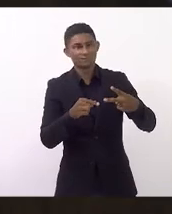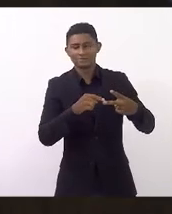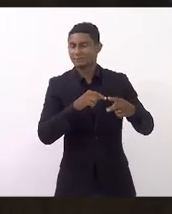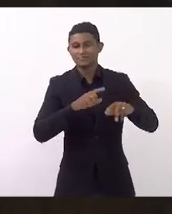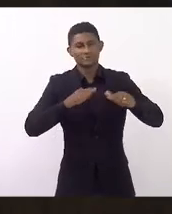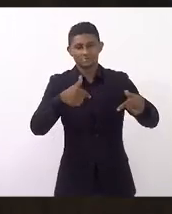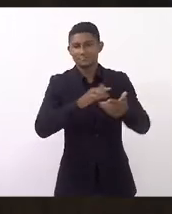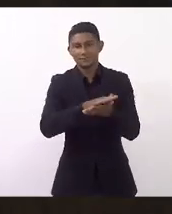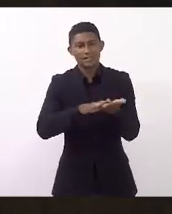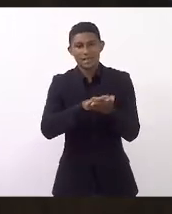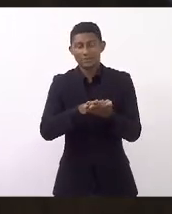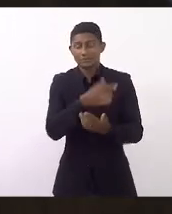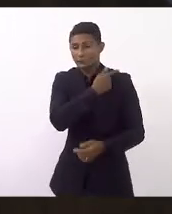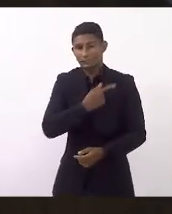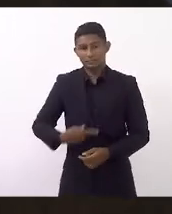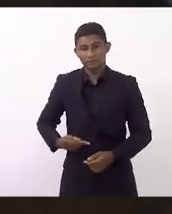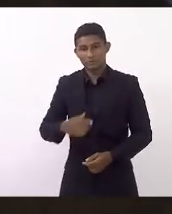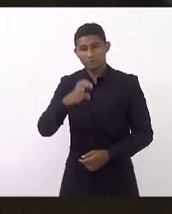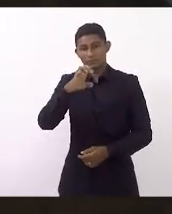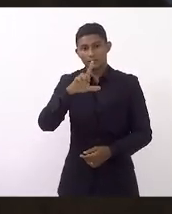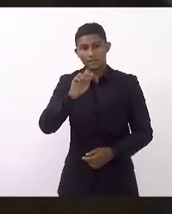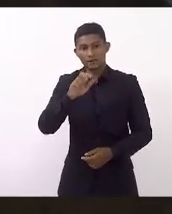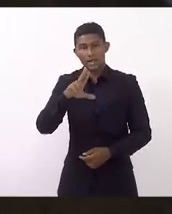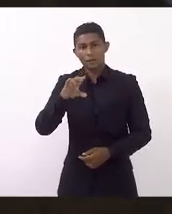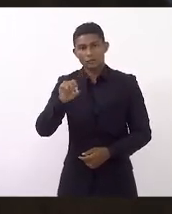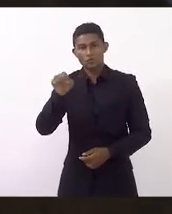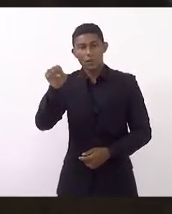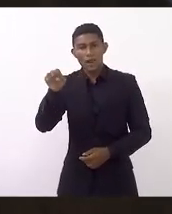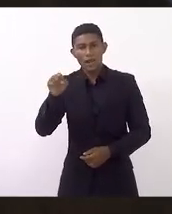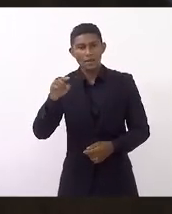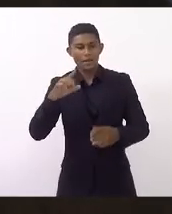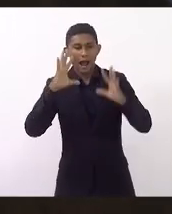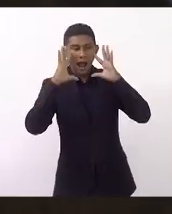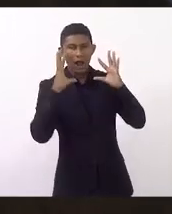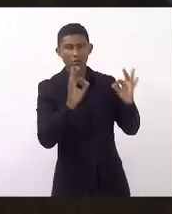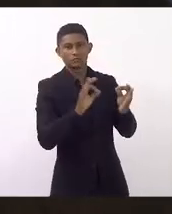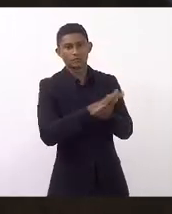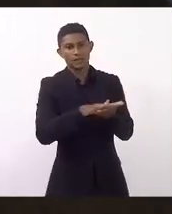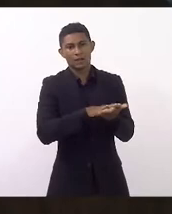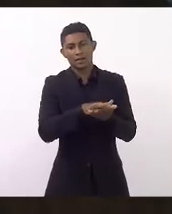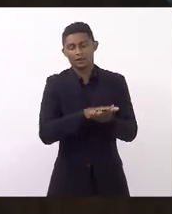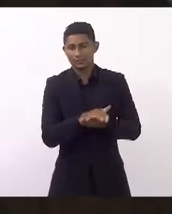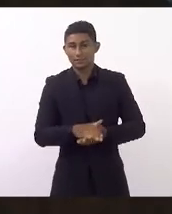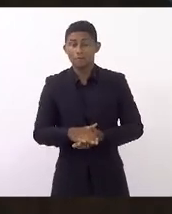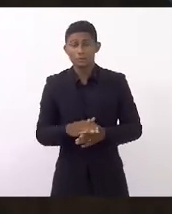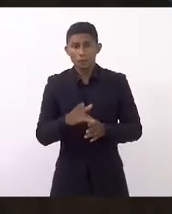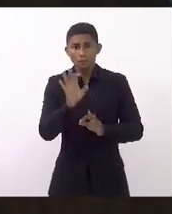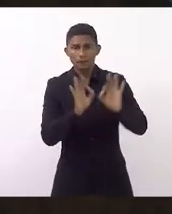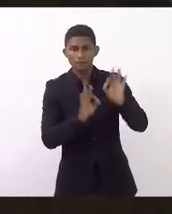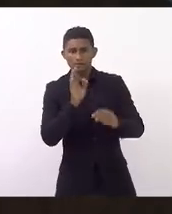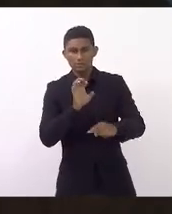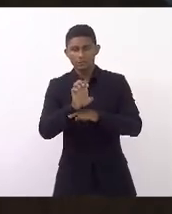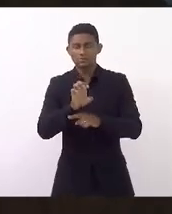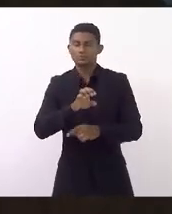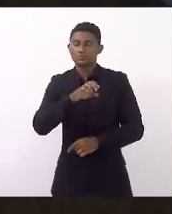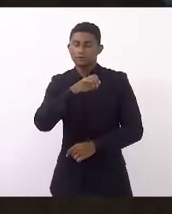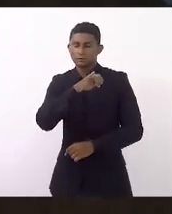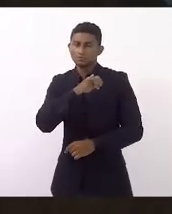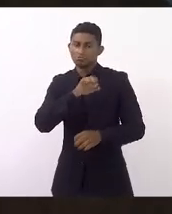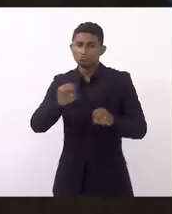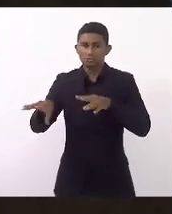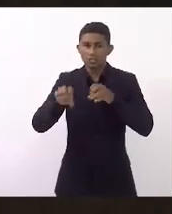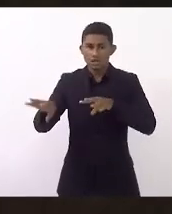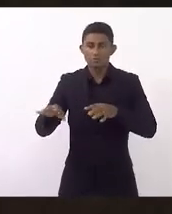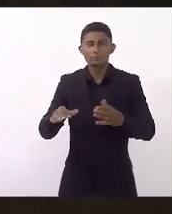O governo Cláudio Castro não deu importância a isso. Isso prepararia a reforma. O plano estadual de educação é uma matriz para a